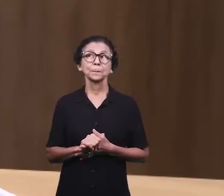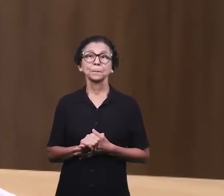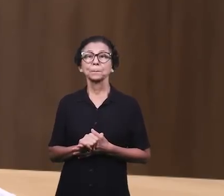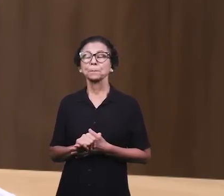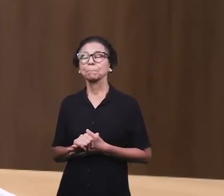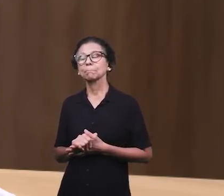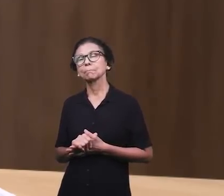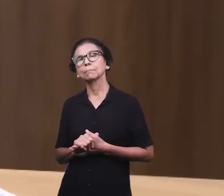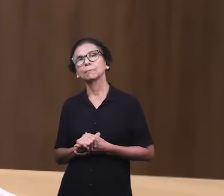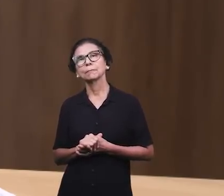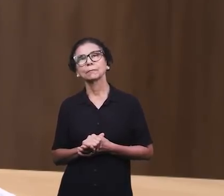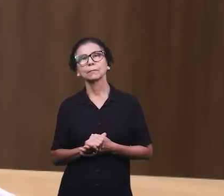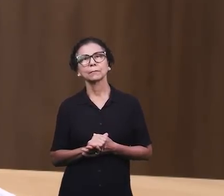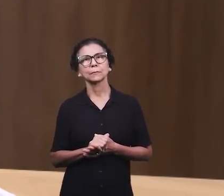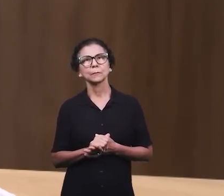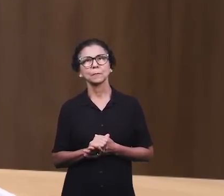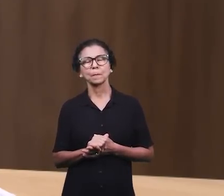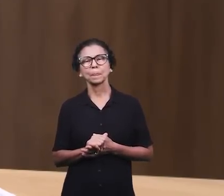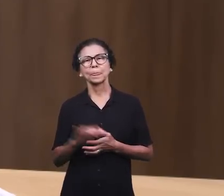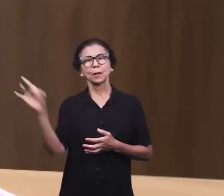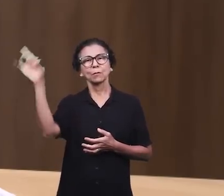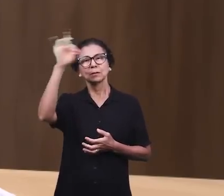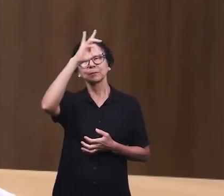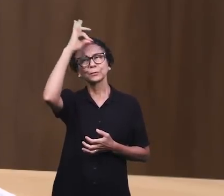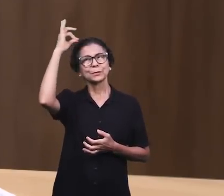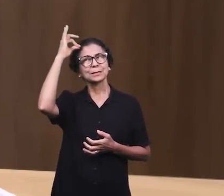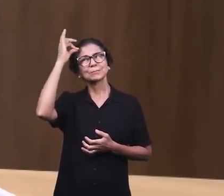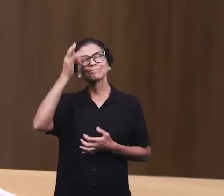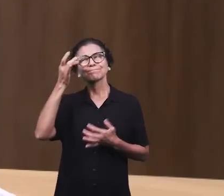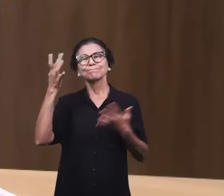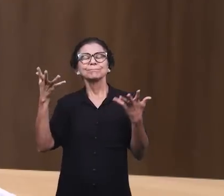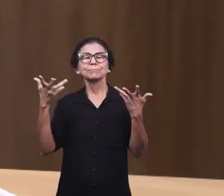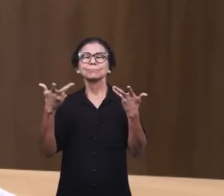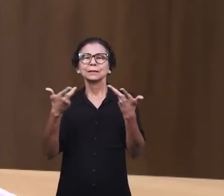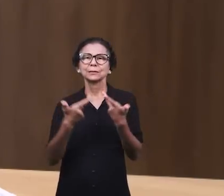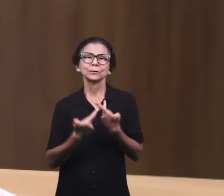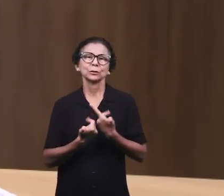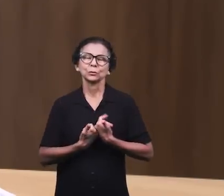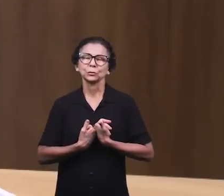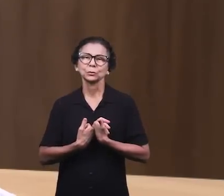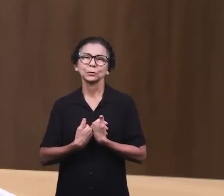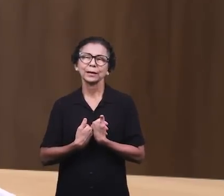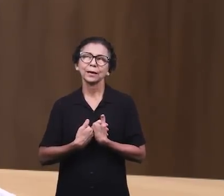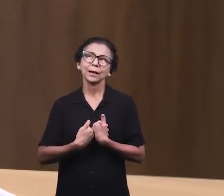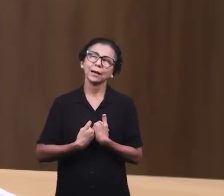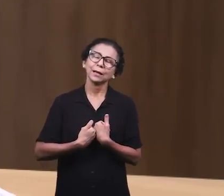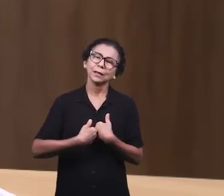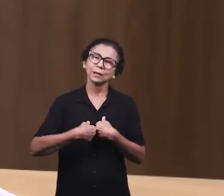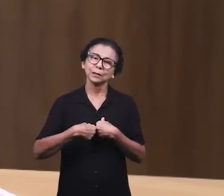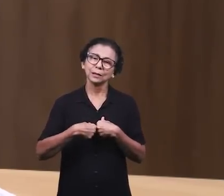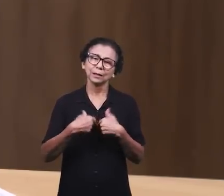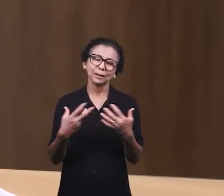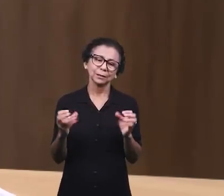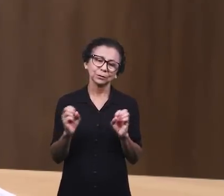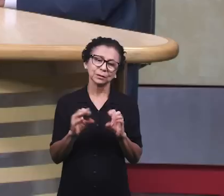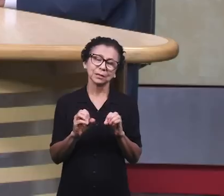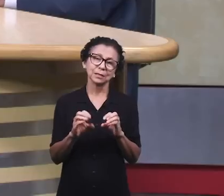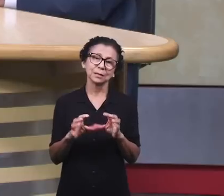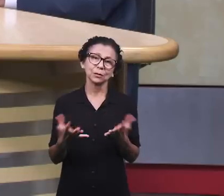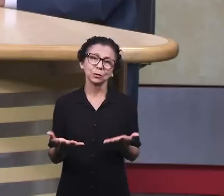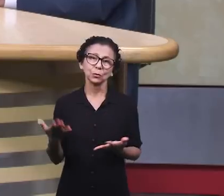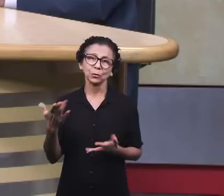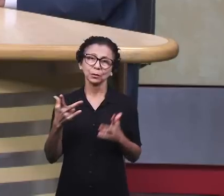Ele nos fez uma coisa assim linda e maravilhosa. Ele nos ensinou, rapaz, assim como a